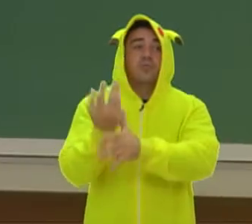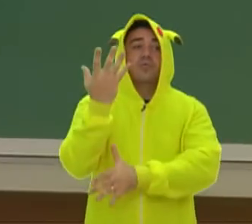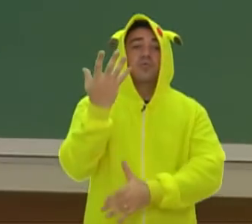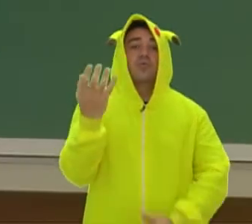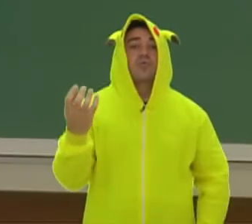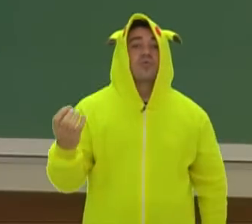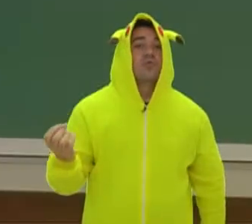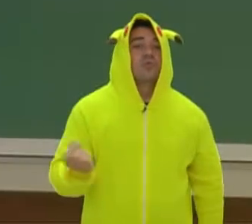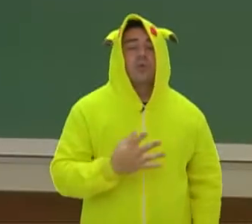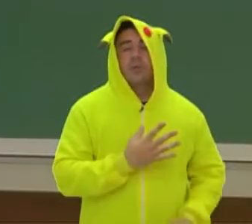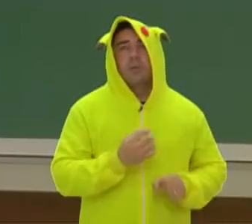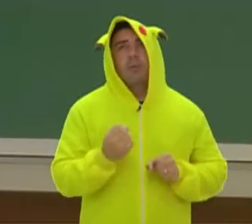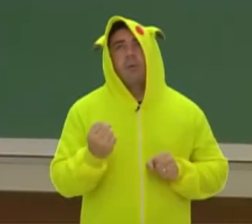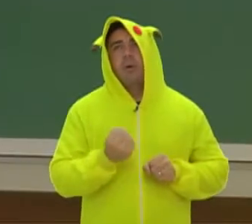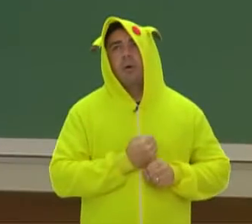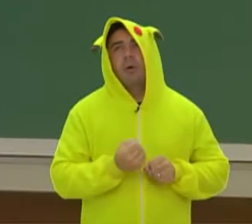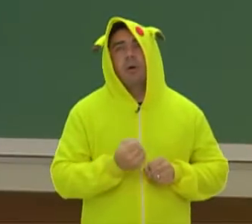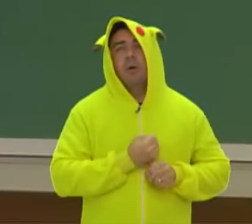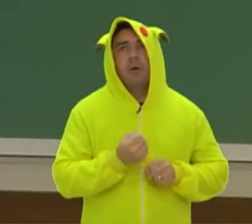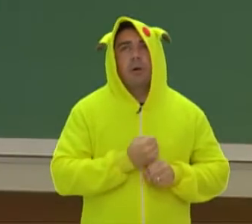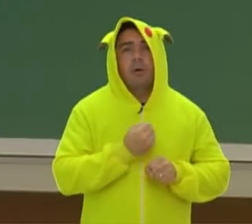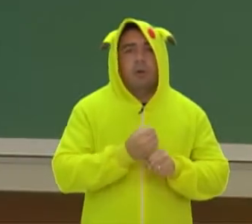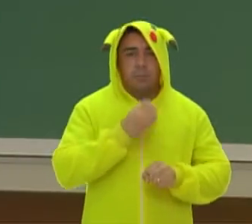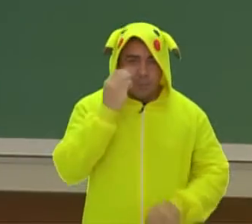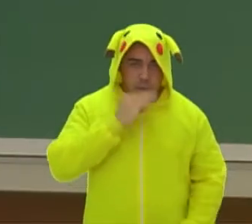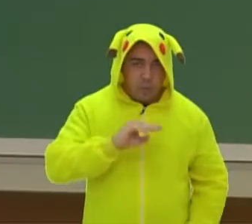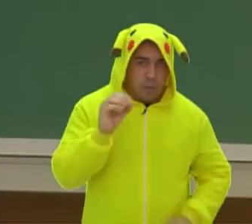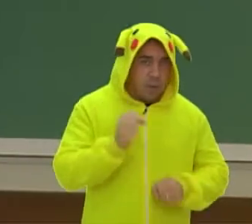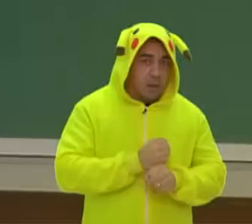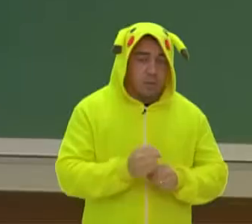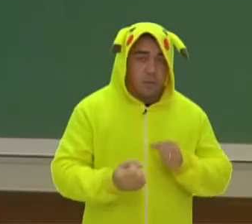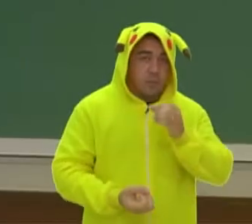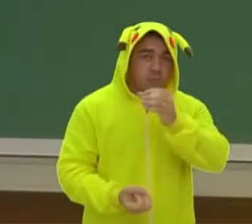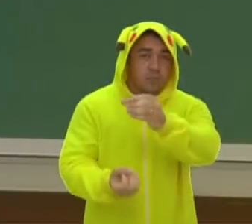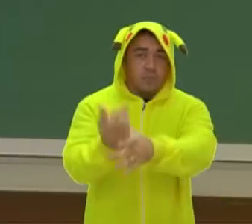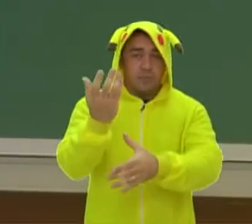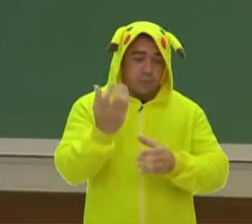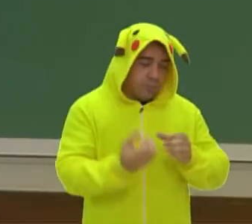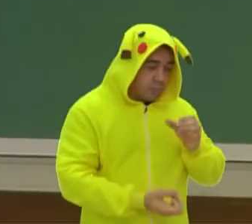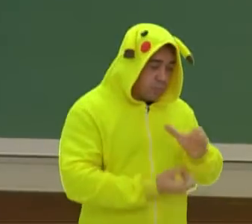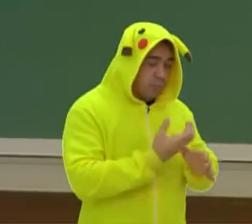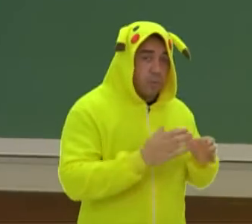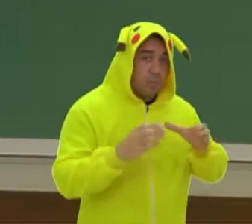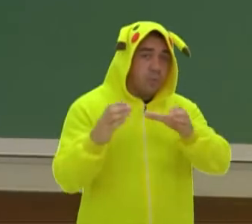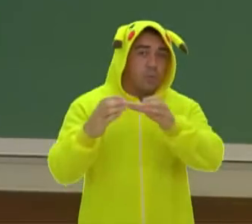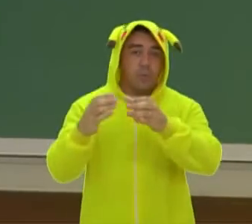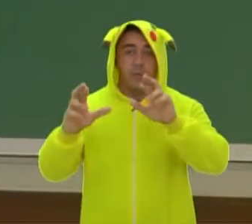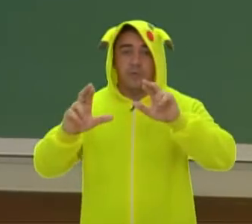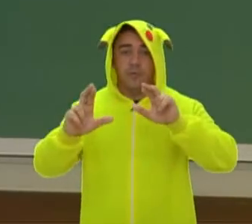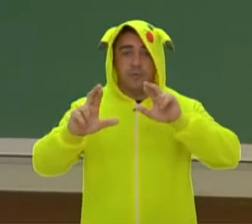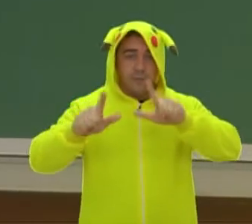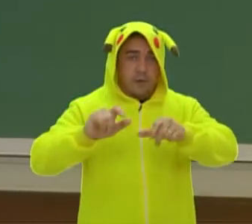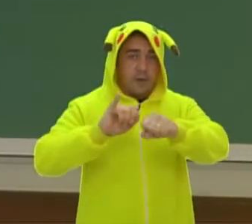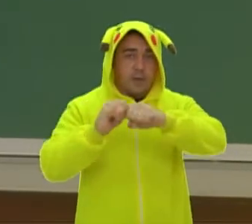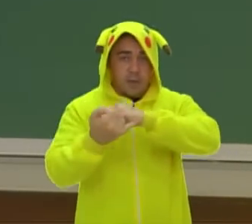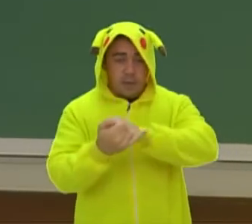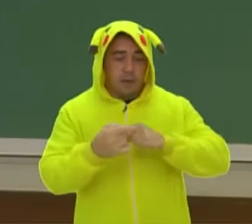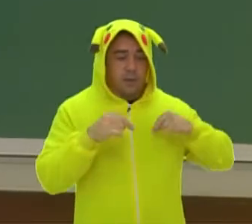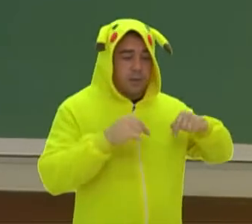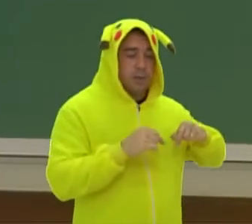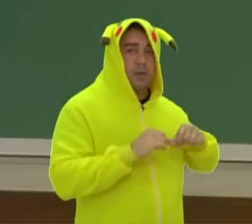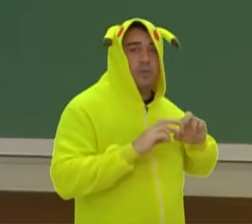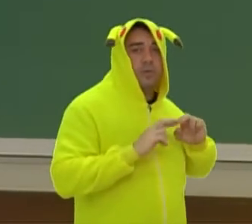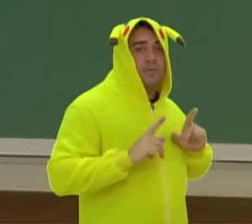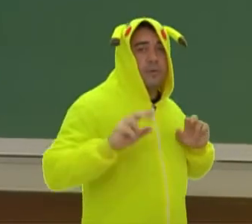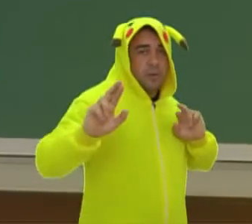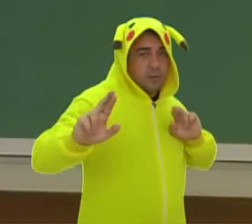Ao passar de muito tempo mesmo, vai formar uma espécie diferente no continente e uma espécie diferente lá na ilha.